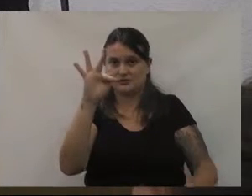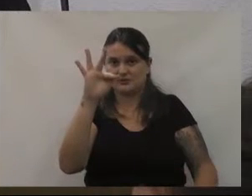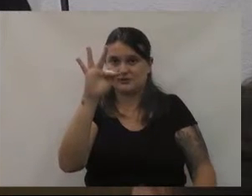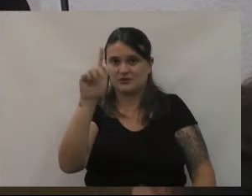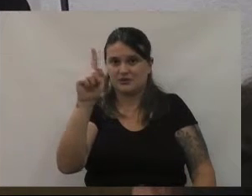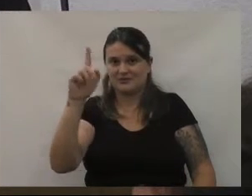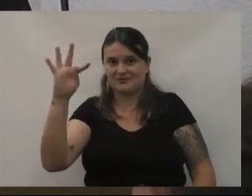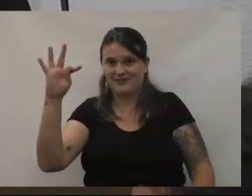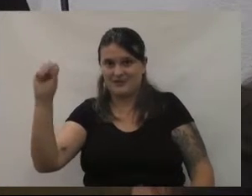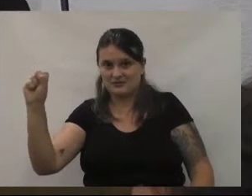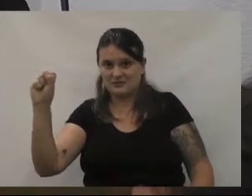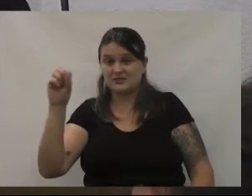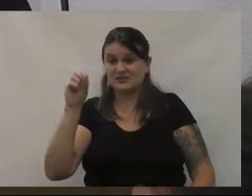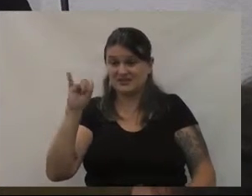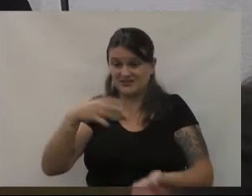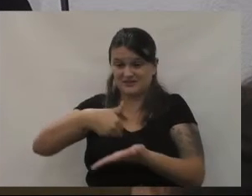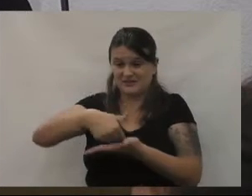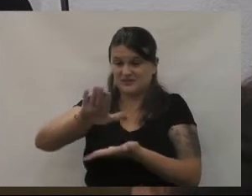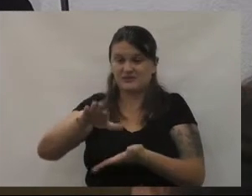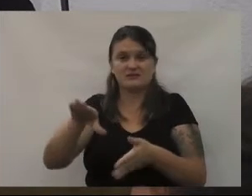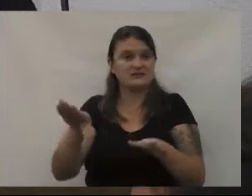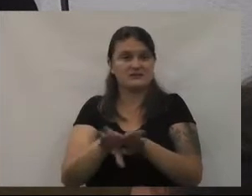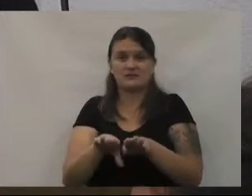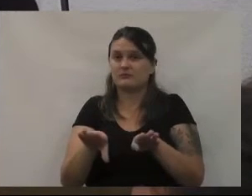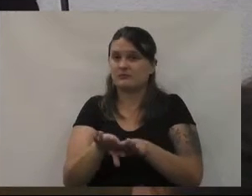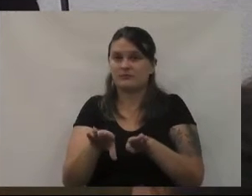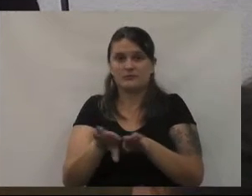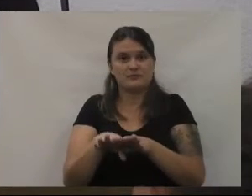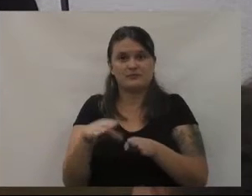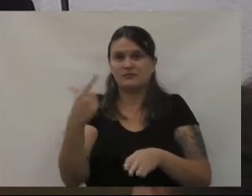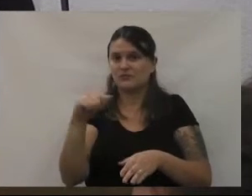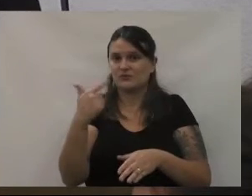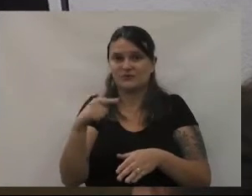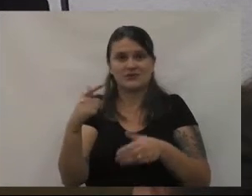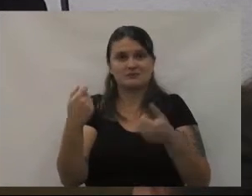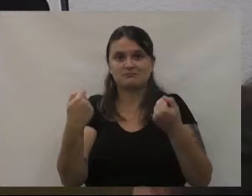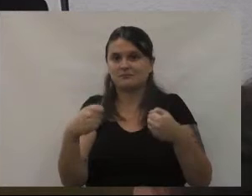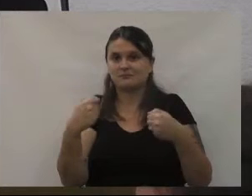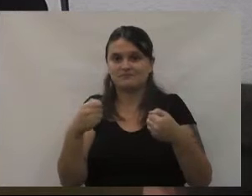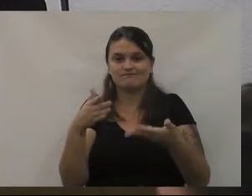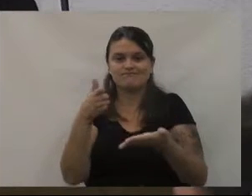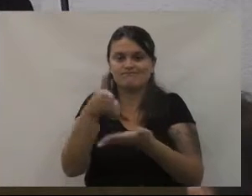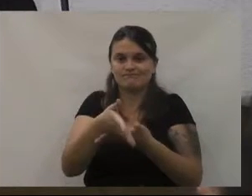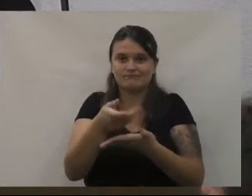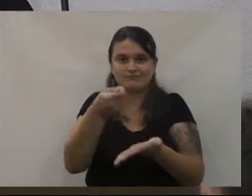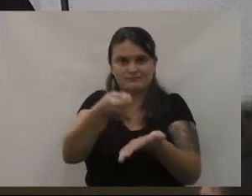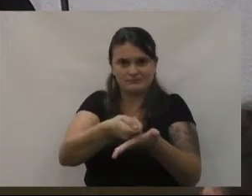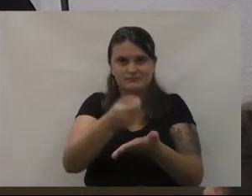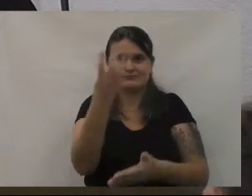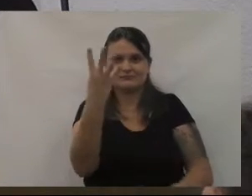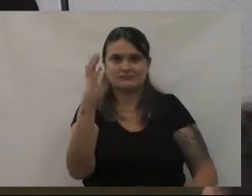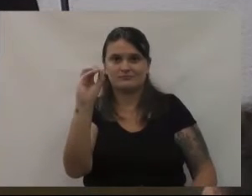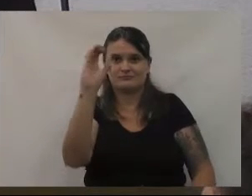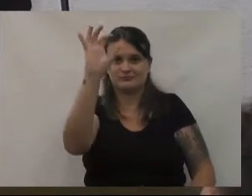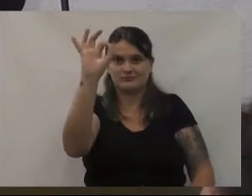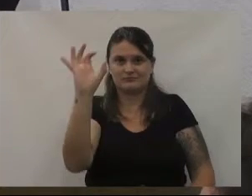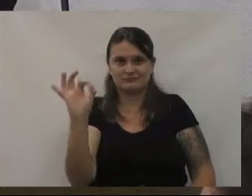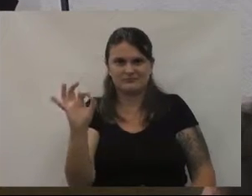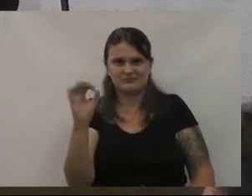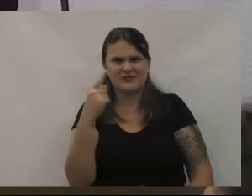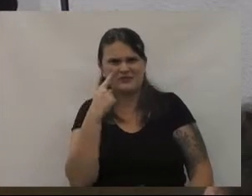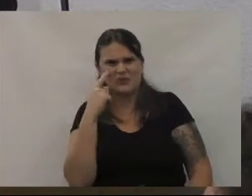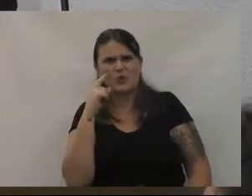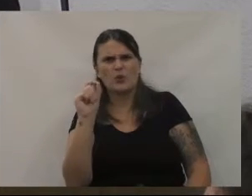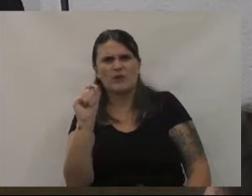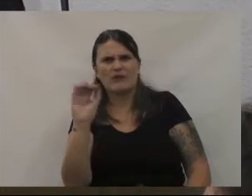vir a demitir ele, também não precisa pagar os 40%. Veja o que